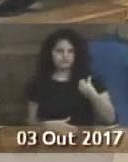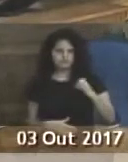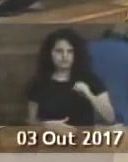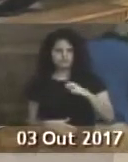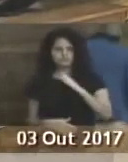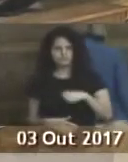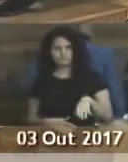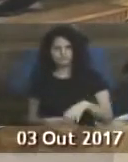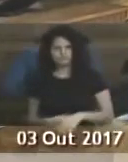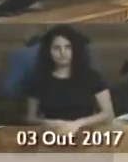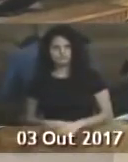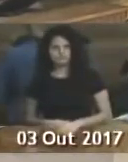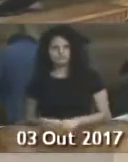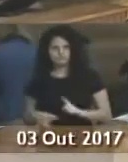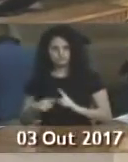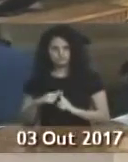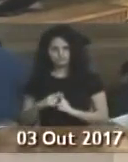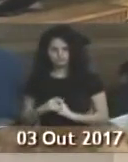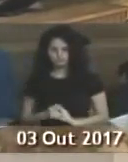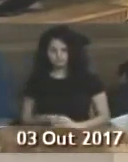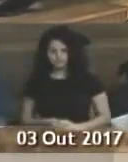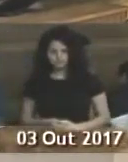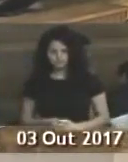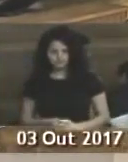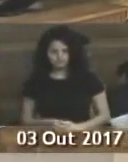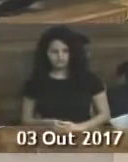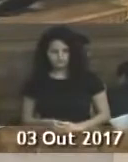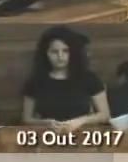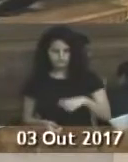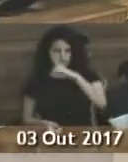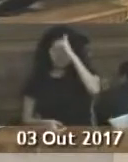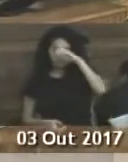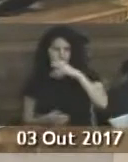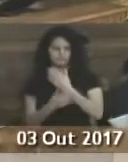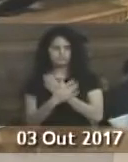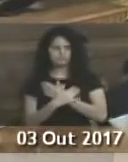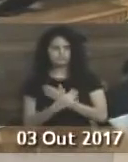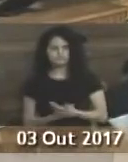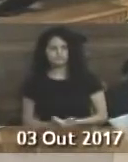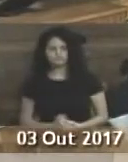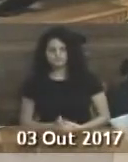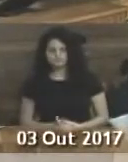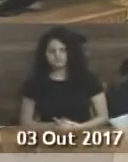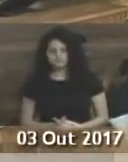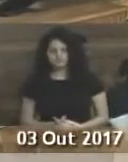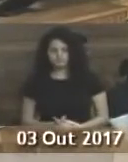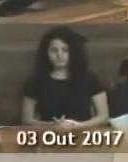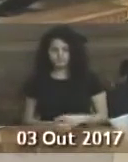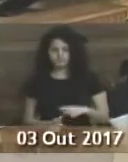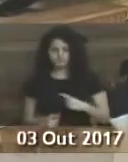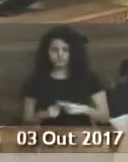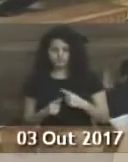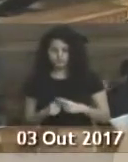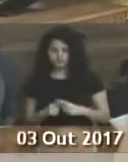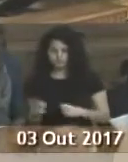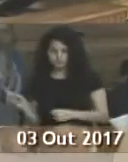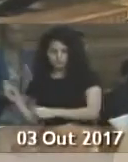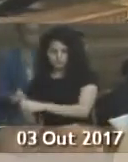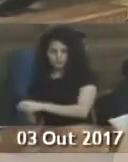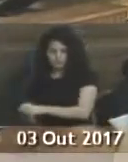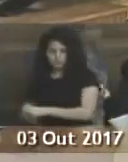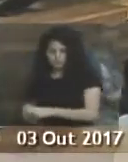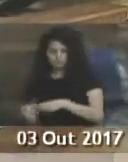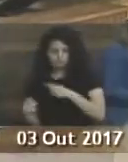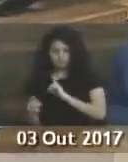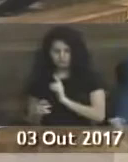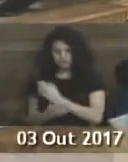aí, que Deus os abençoe aqueles que lá estarão, porque lá dentro não serão abençoados, mas cada um